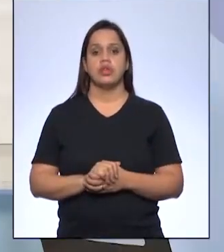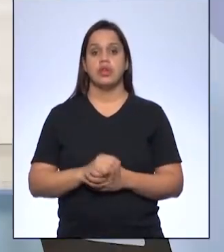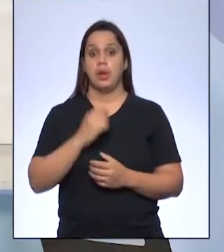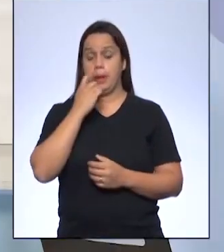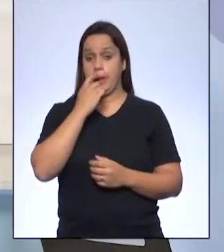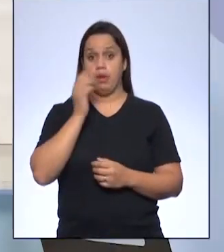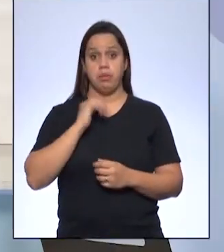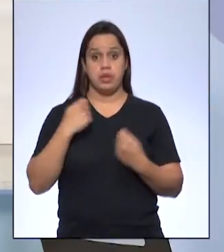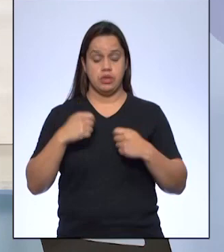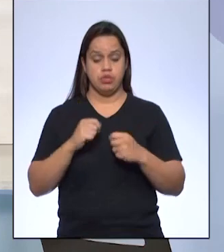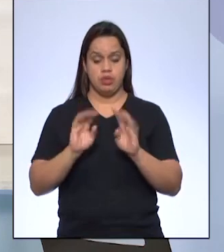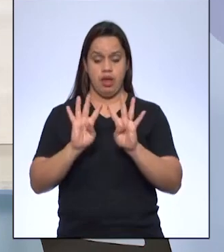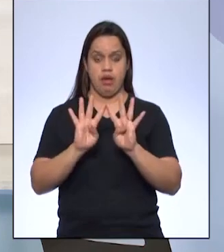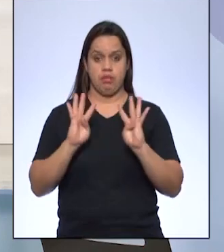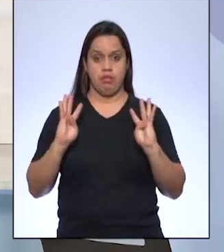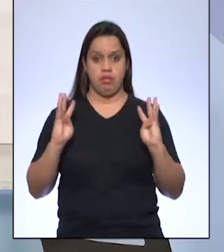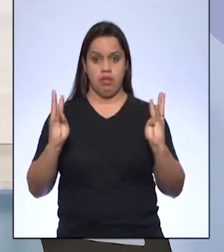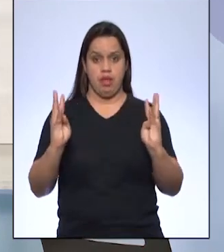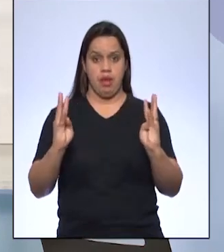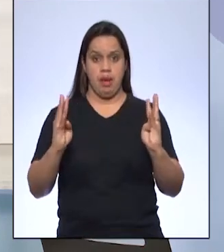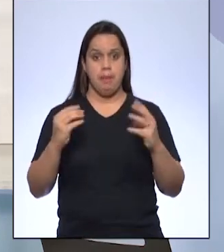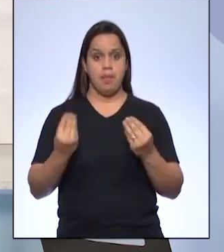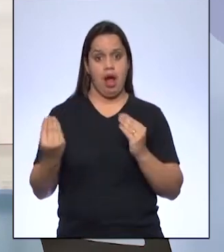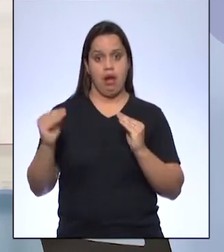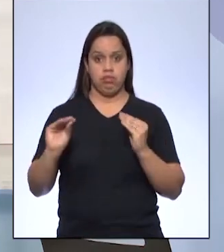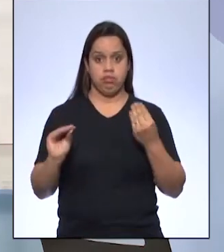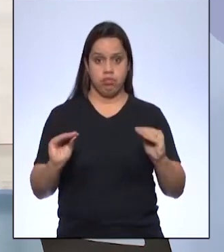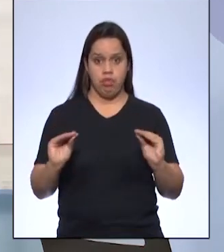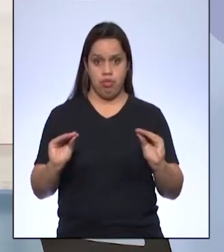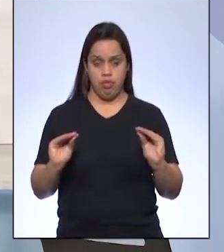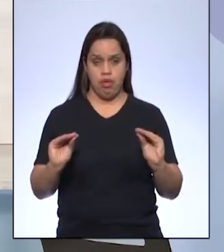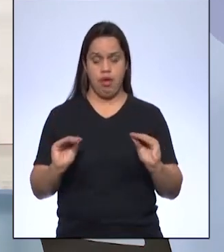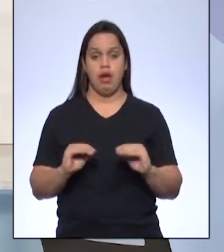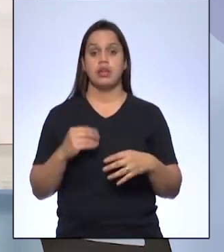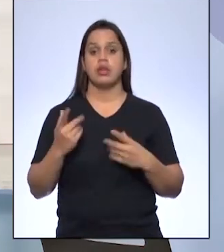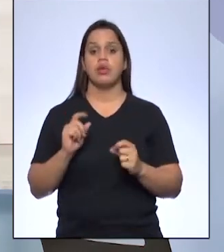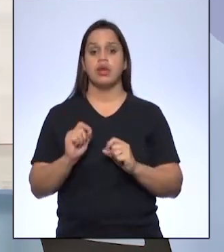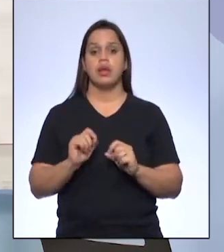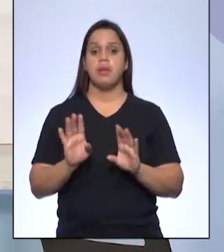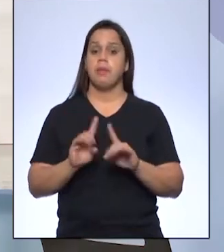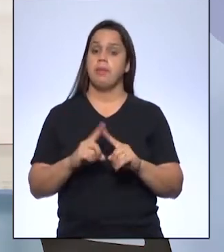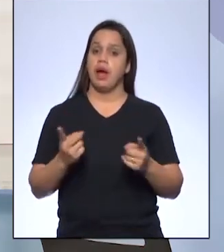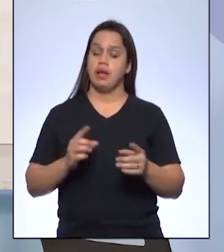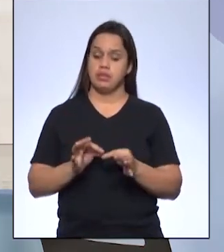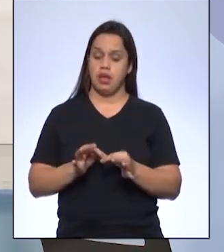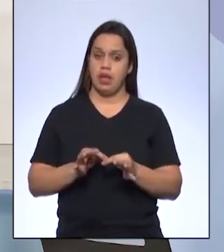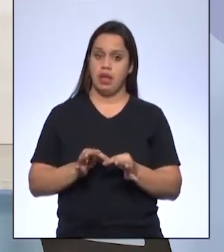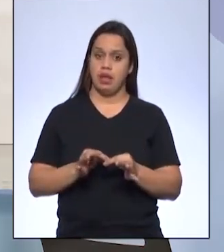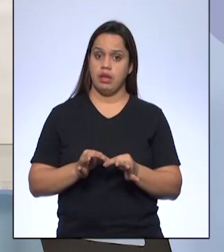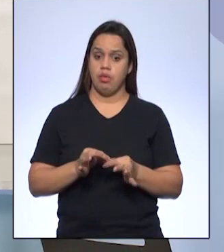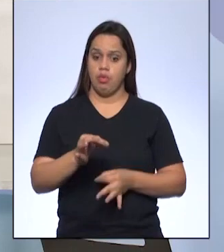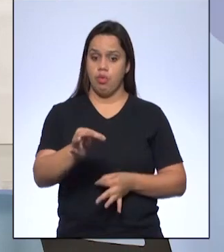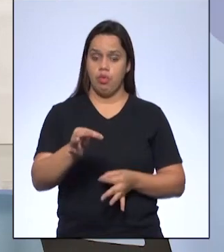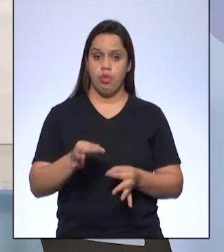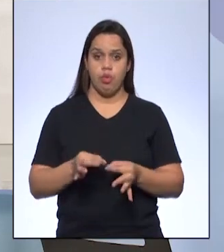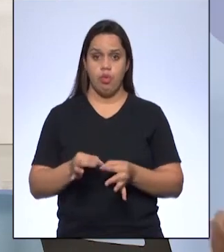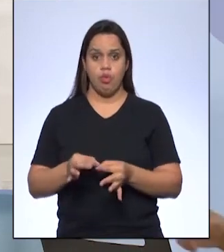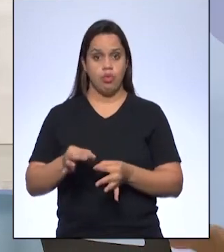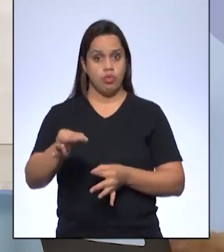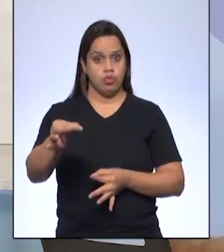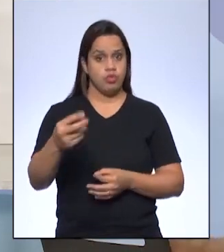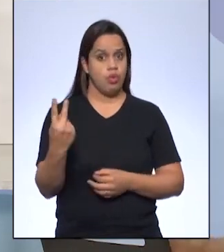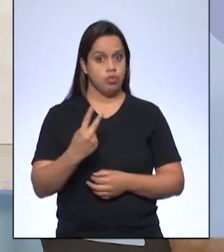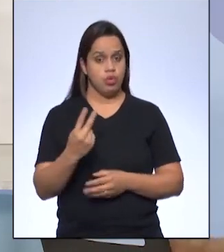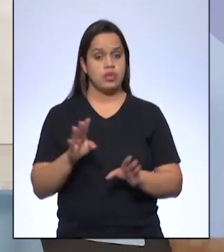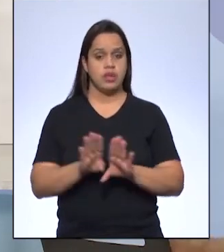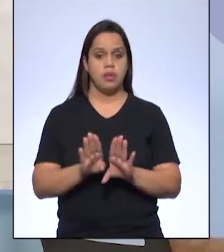farpado. Mas eu tenho o quê? O comprimento, que também são 2. Então, eu tenho 4